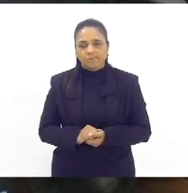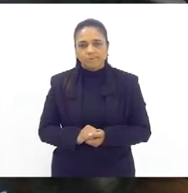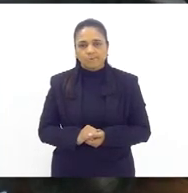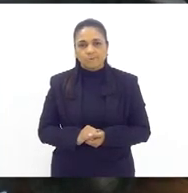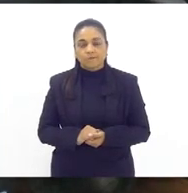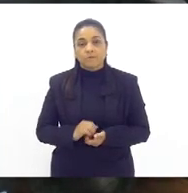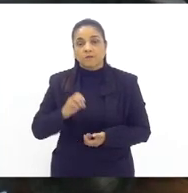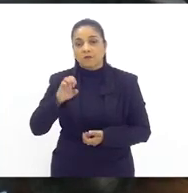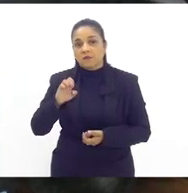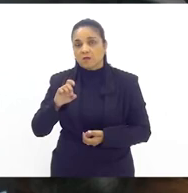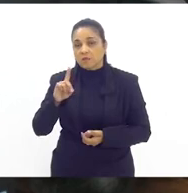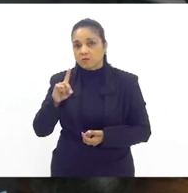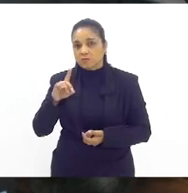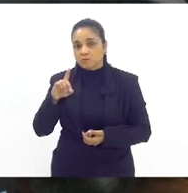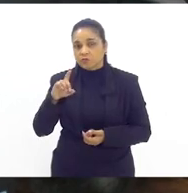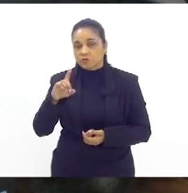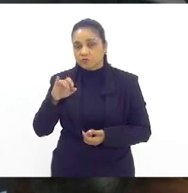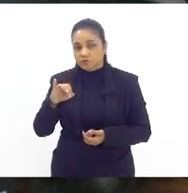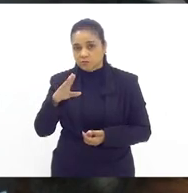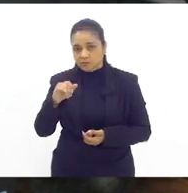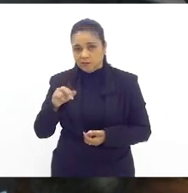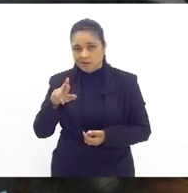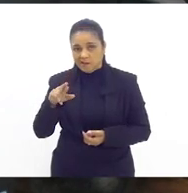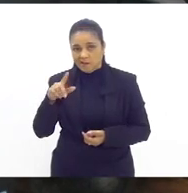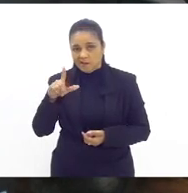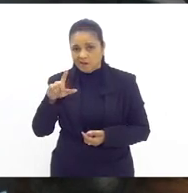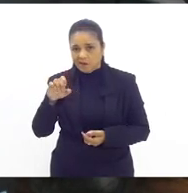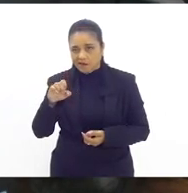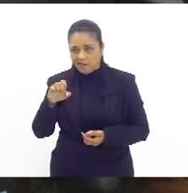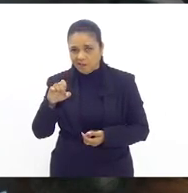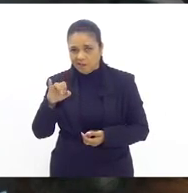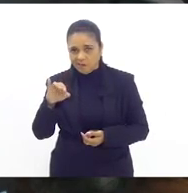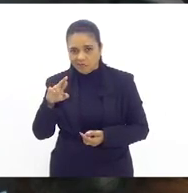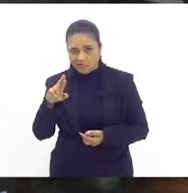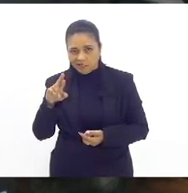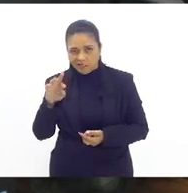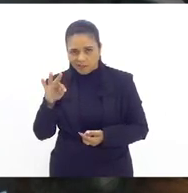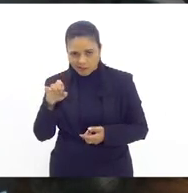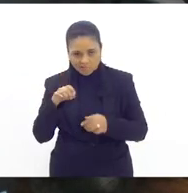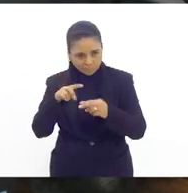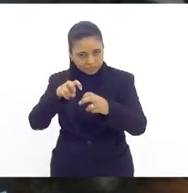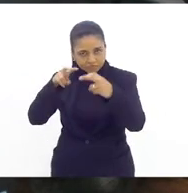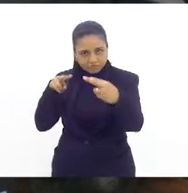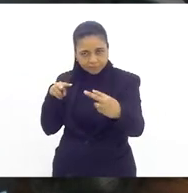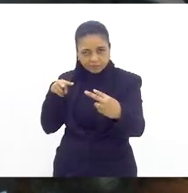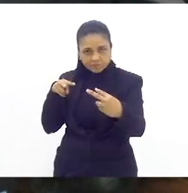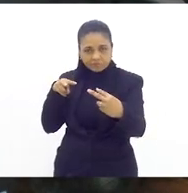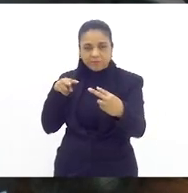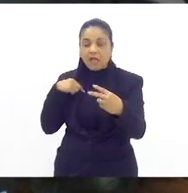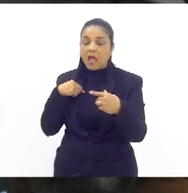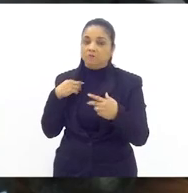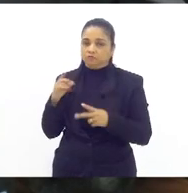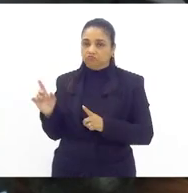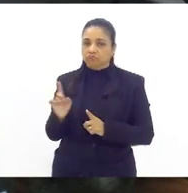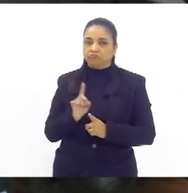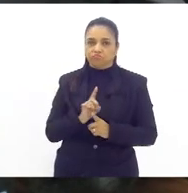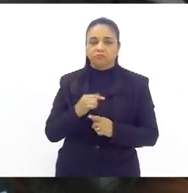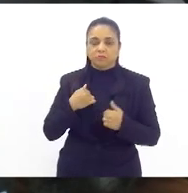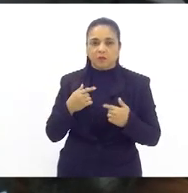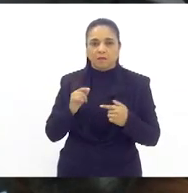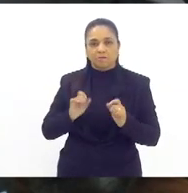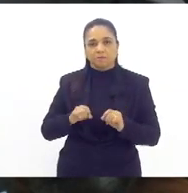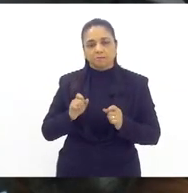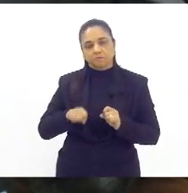Edgar Leite tá viajando está com a gente estou aqui deputado